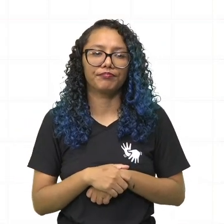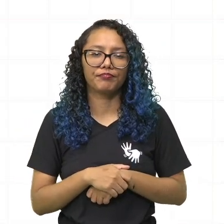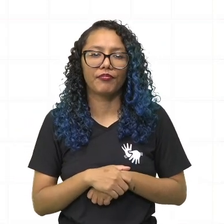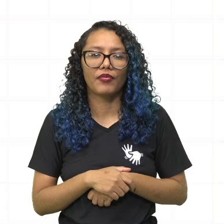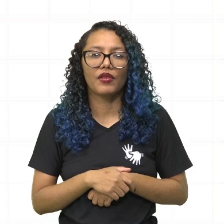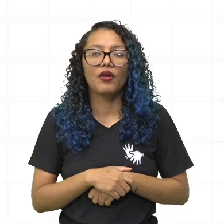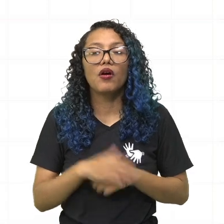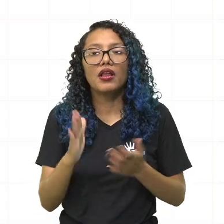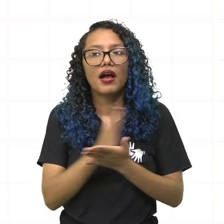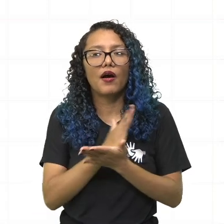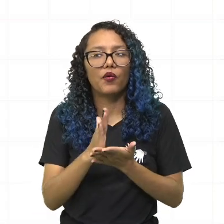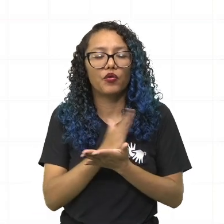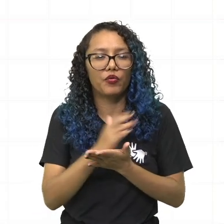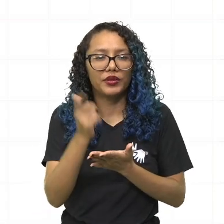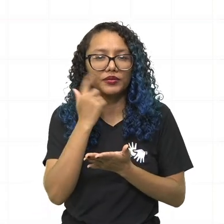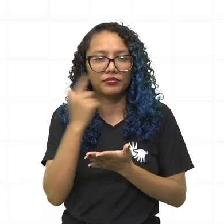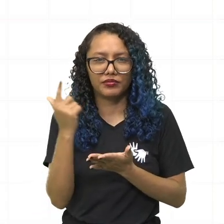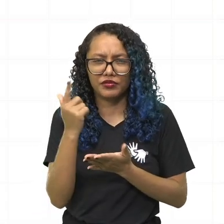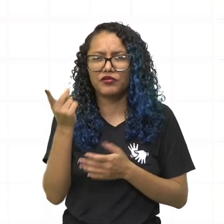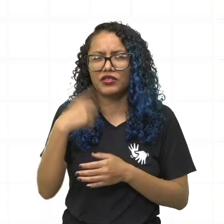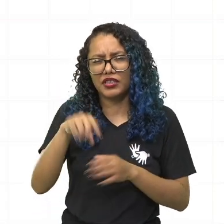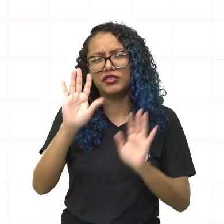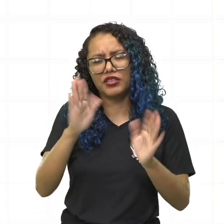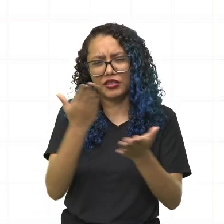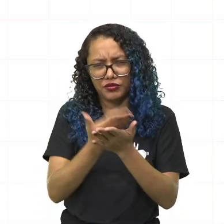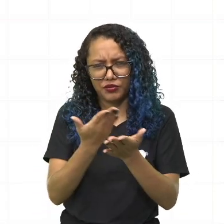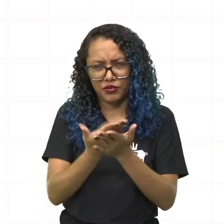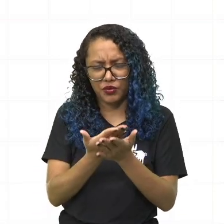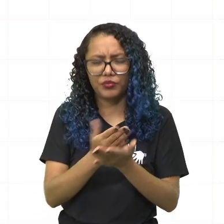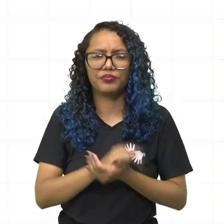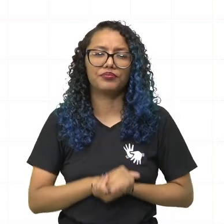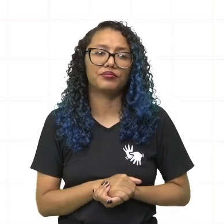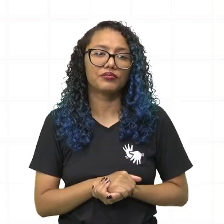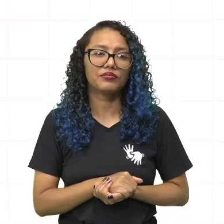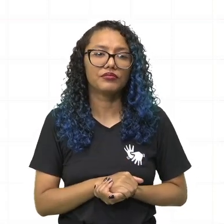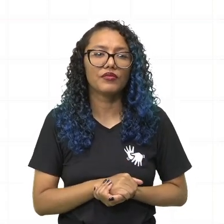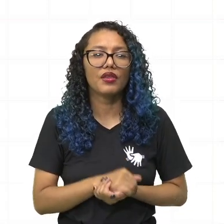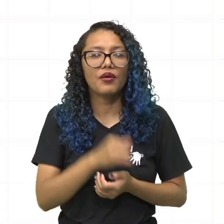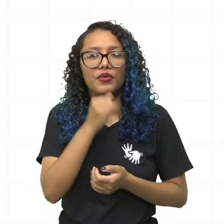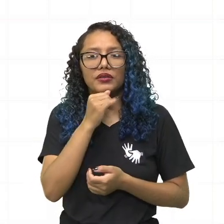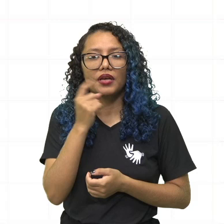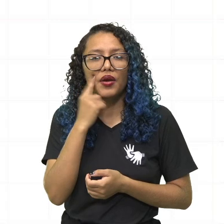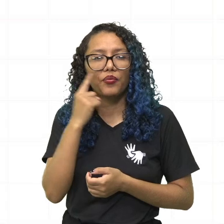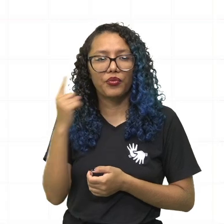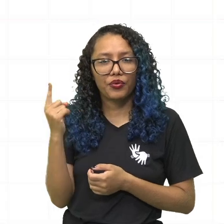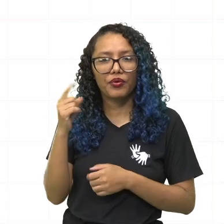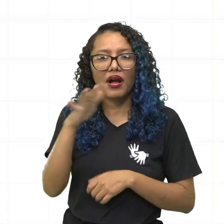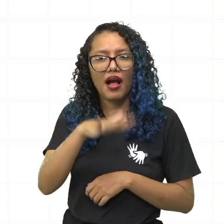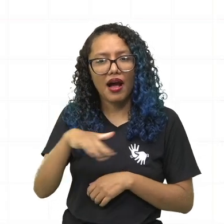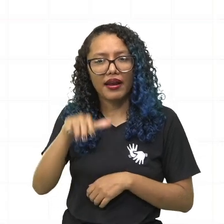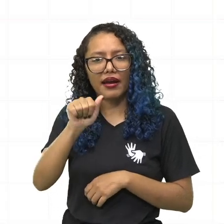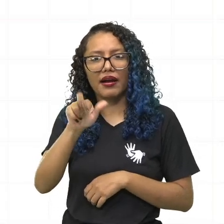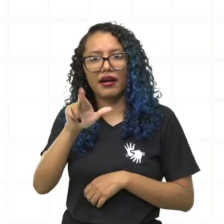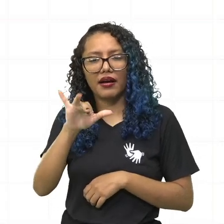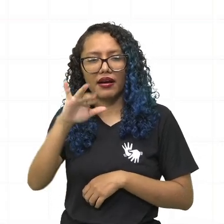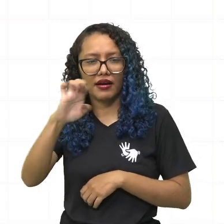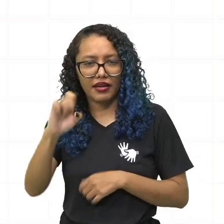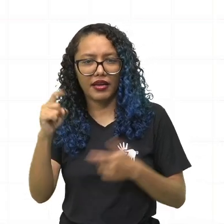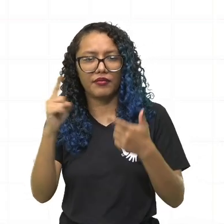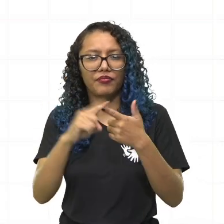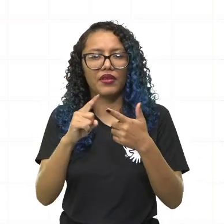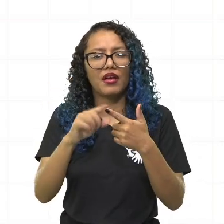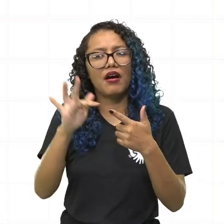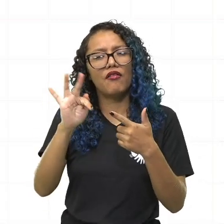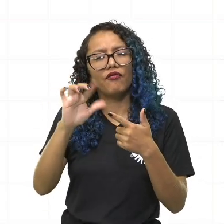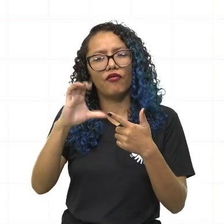algumas categorias que vocês viram na aula, mas que a gente está revisando aqui. São as áreas de relevante interesse ecológico, as florestas